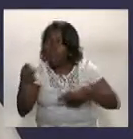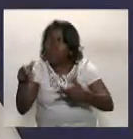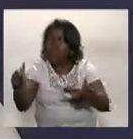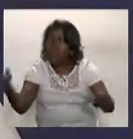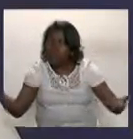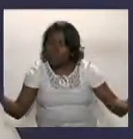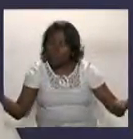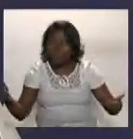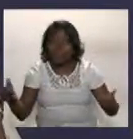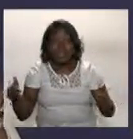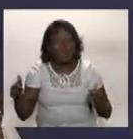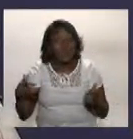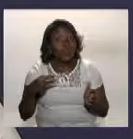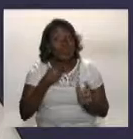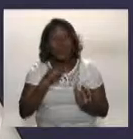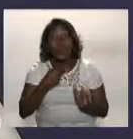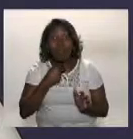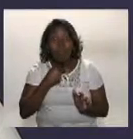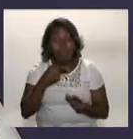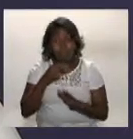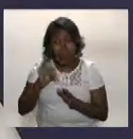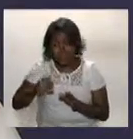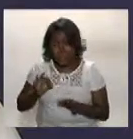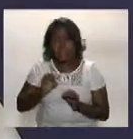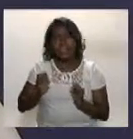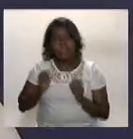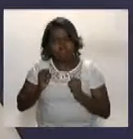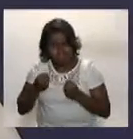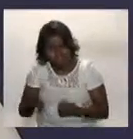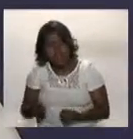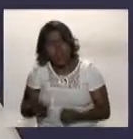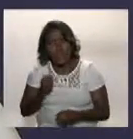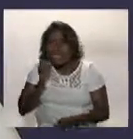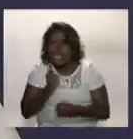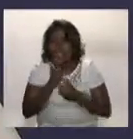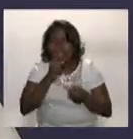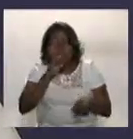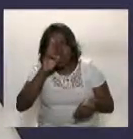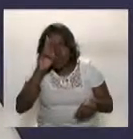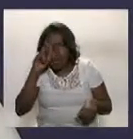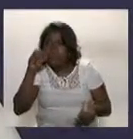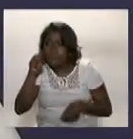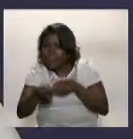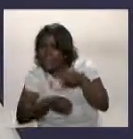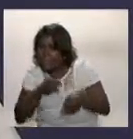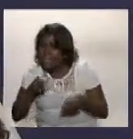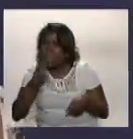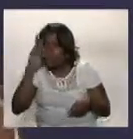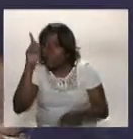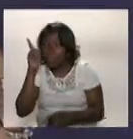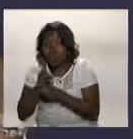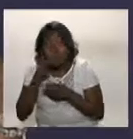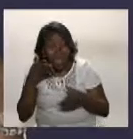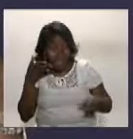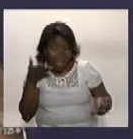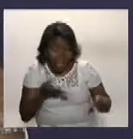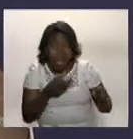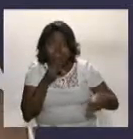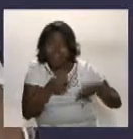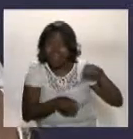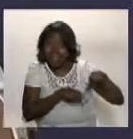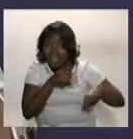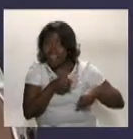alguns casos, né? Então hoje o registro ele é detalhado com aquelas características do equipamento. Mas